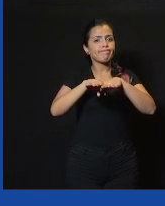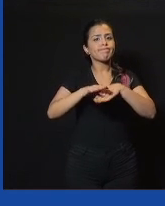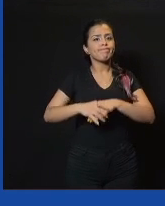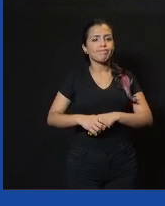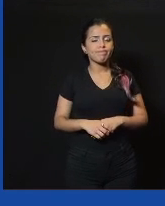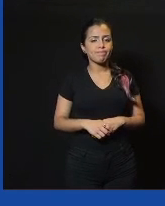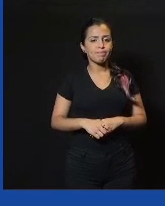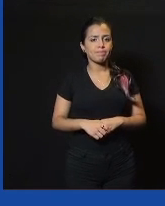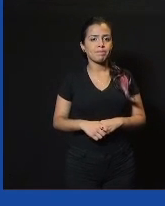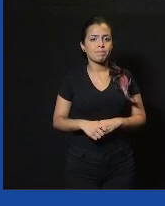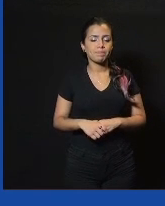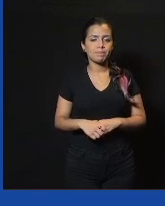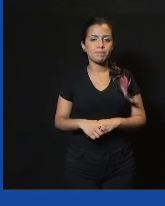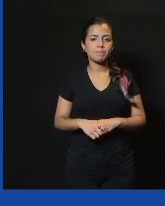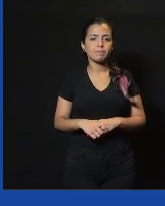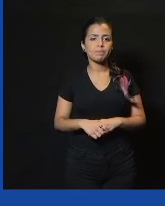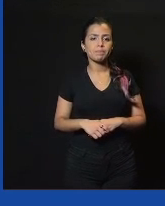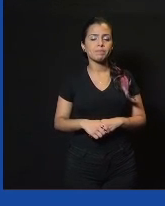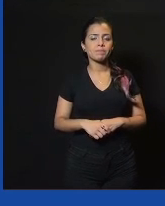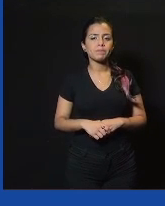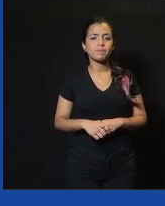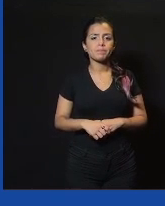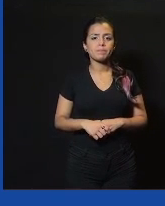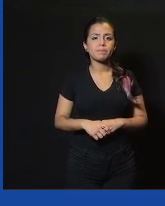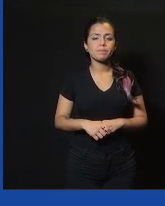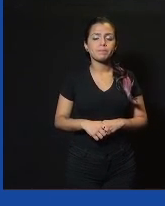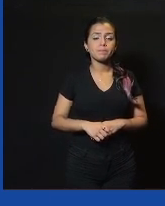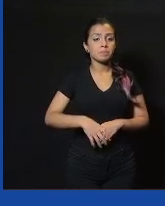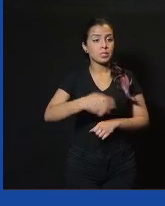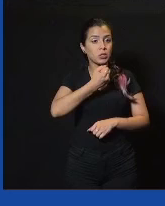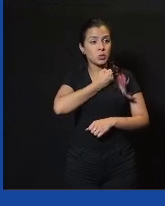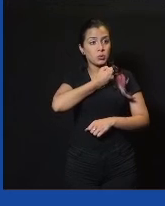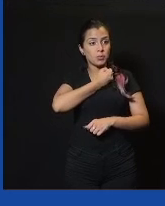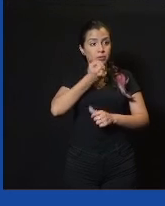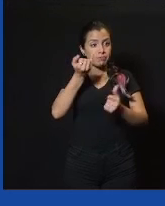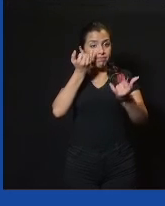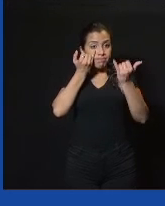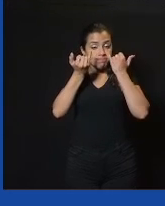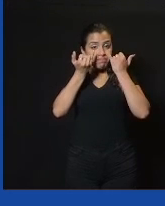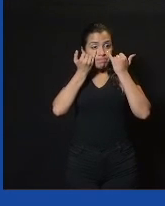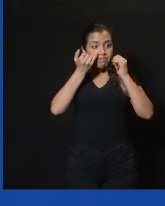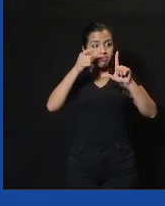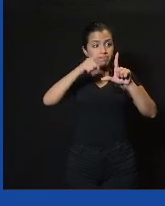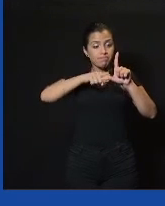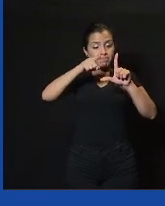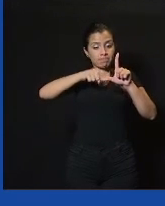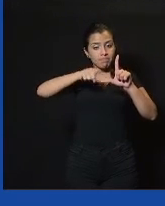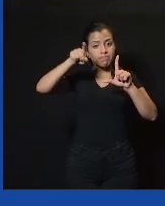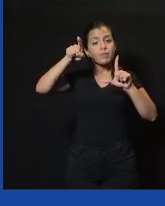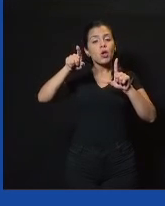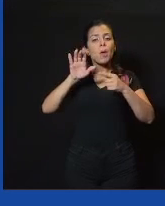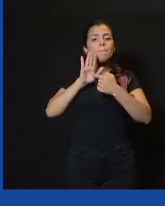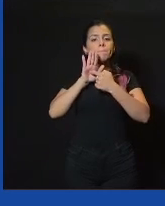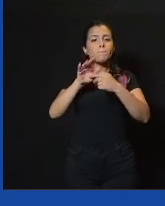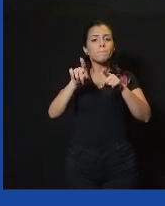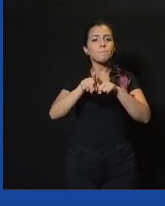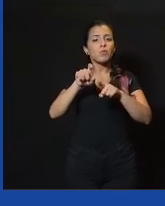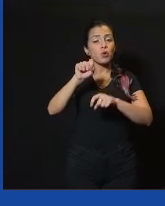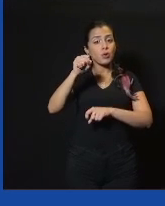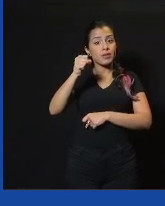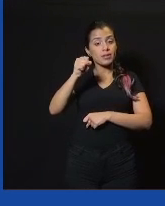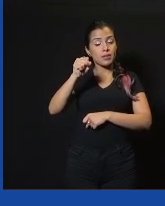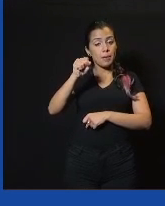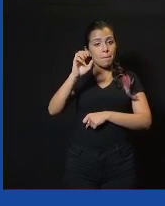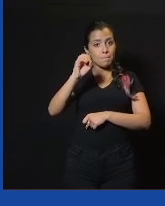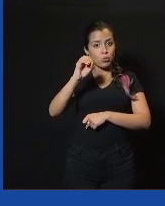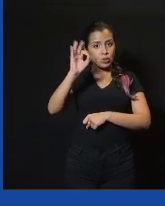Os números também mostraram que 80% das pessoas que receberam as doações